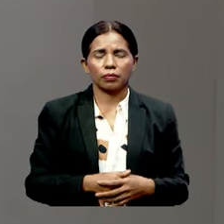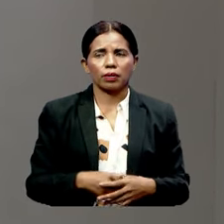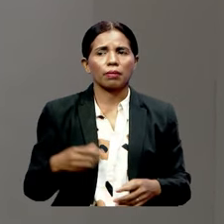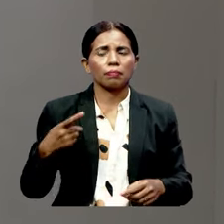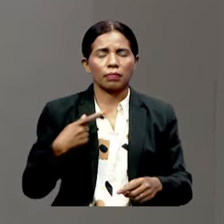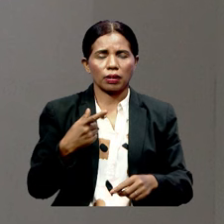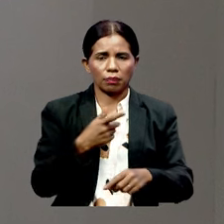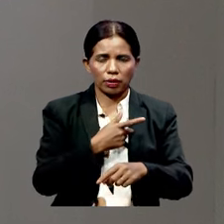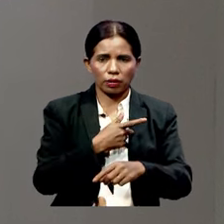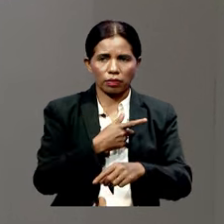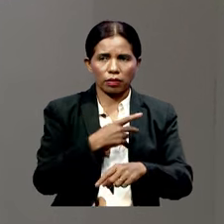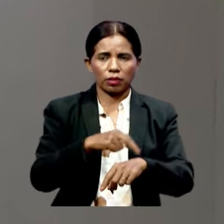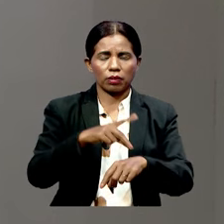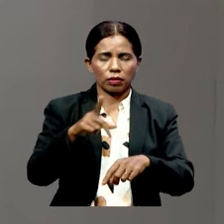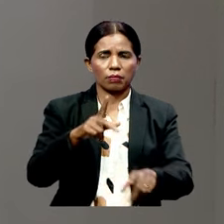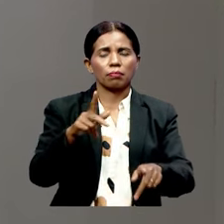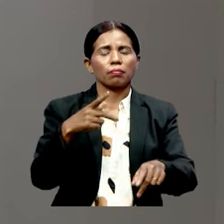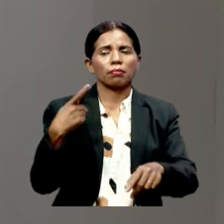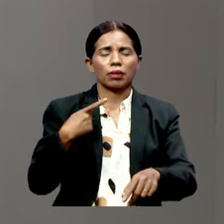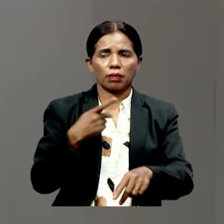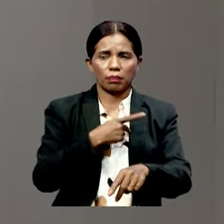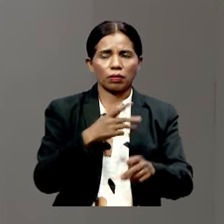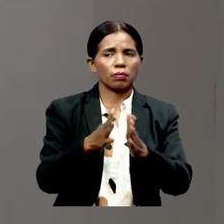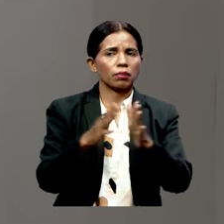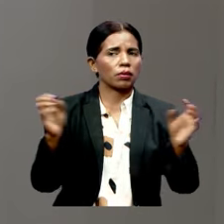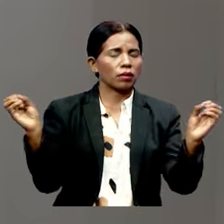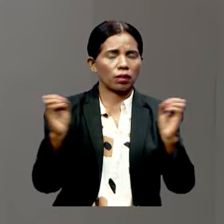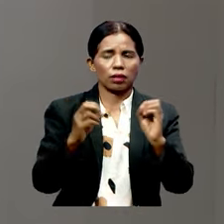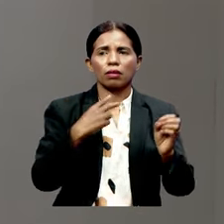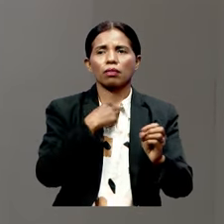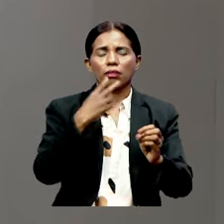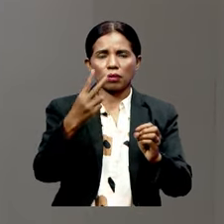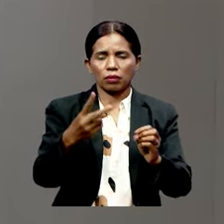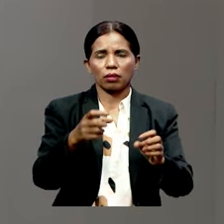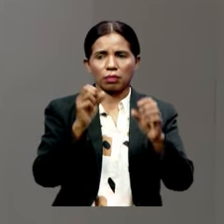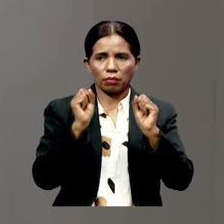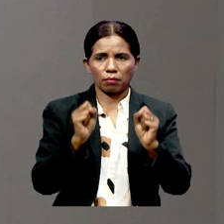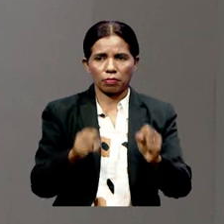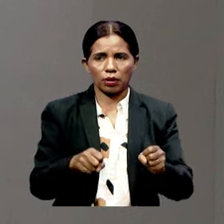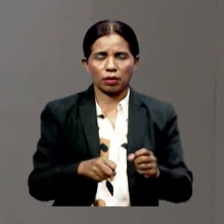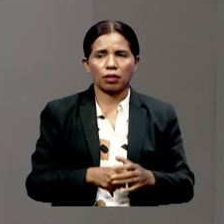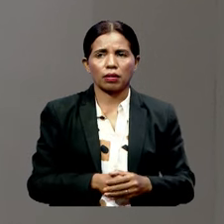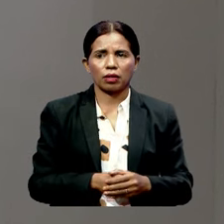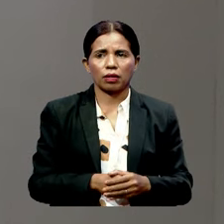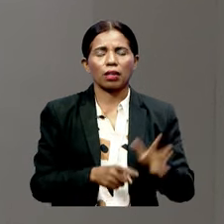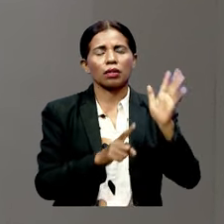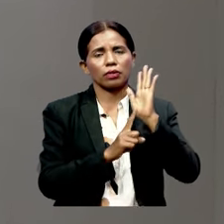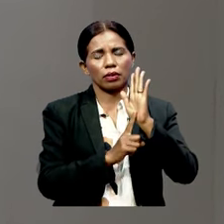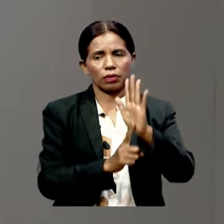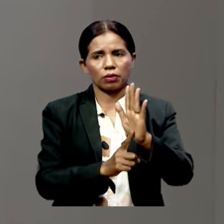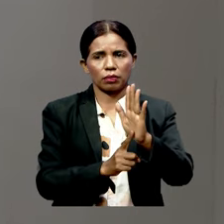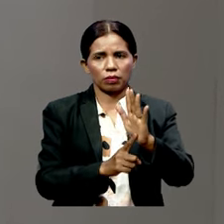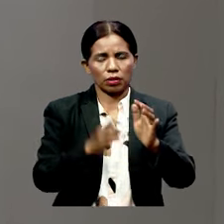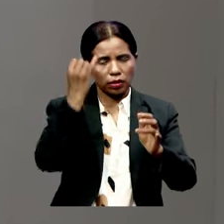Parlamento, liu a oposição, quase que ela ia voz a tobele ratoninha